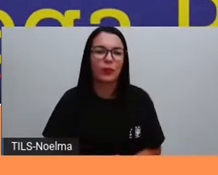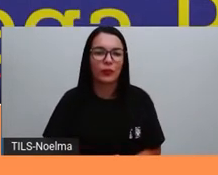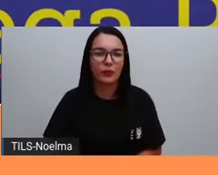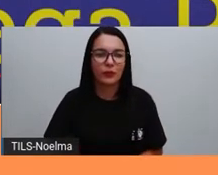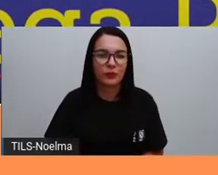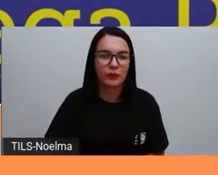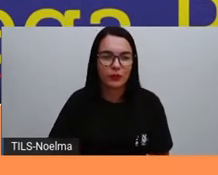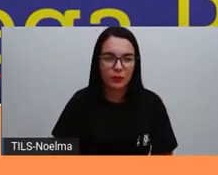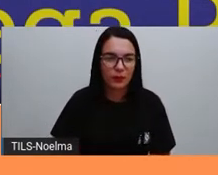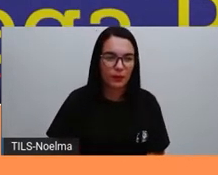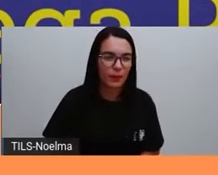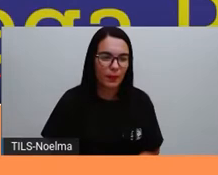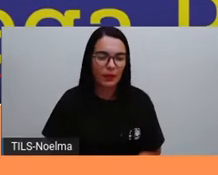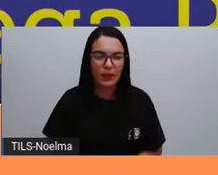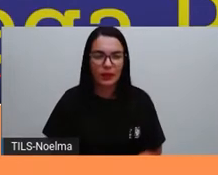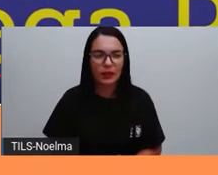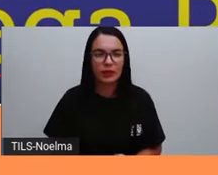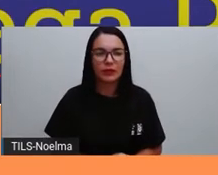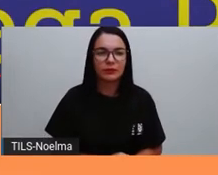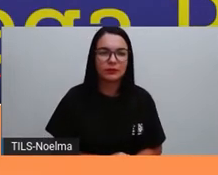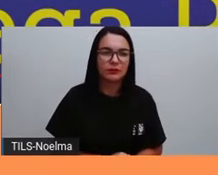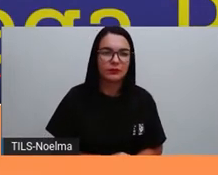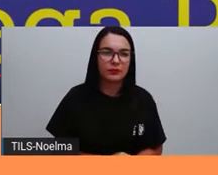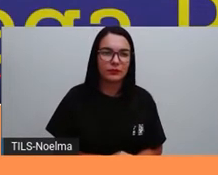e vamos ver mais um